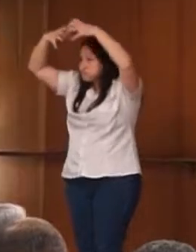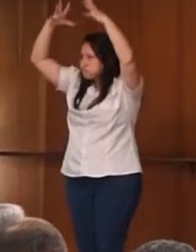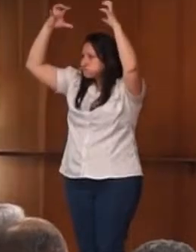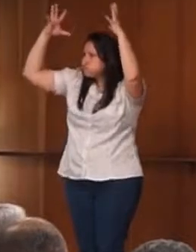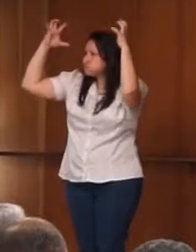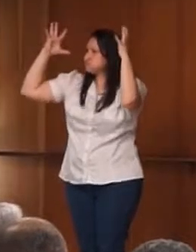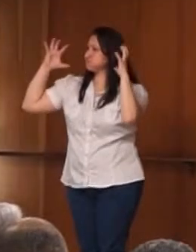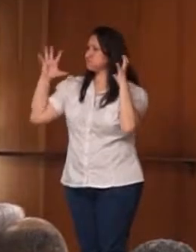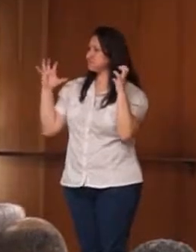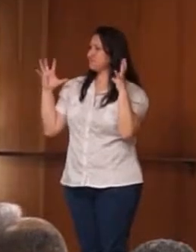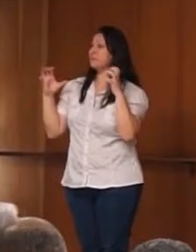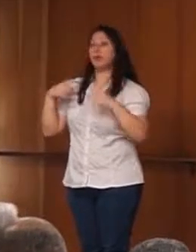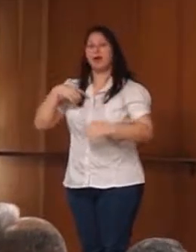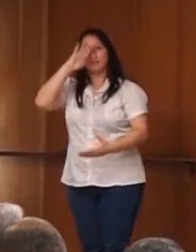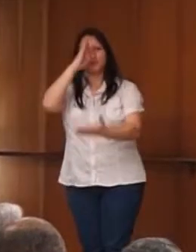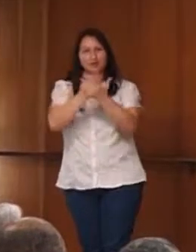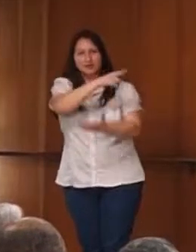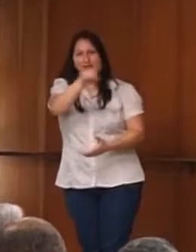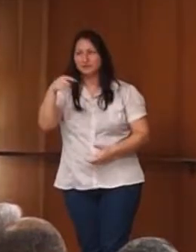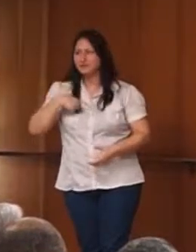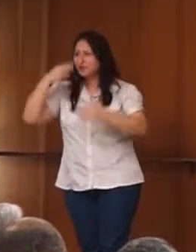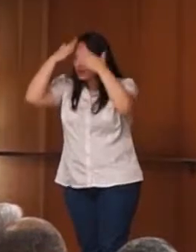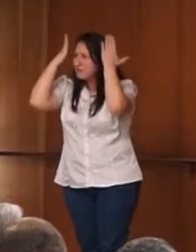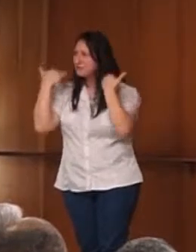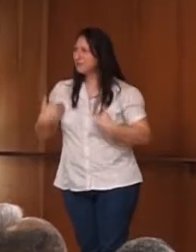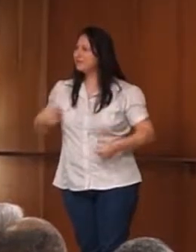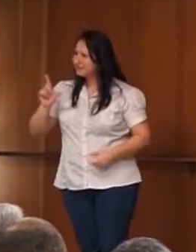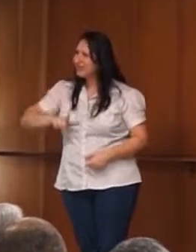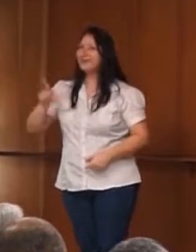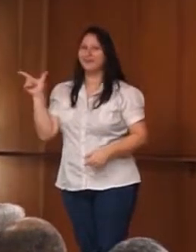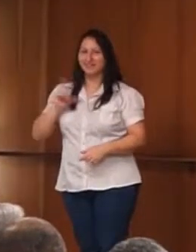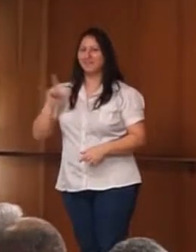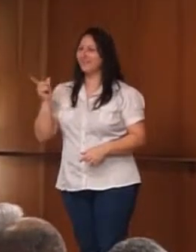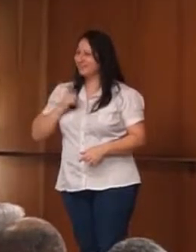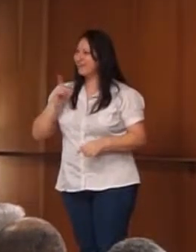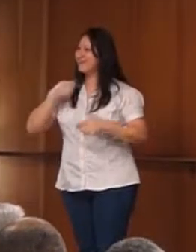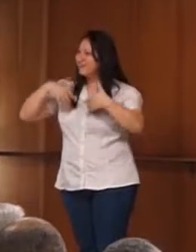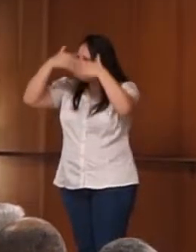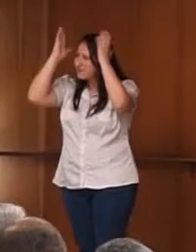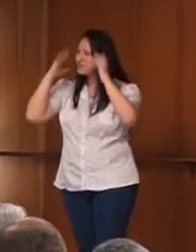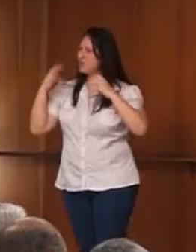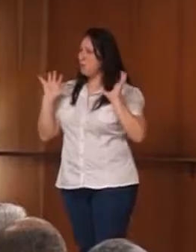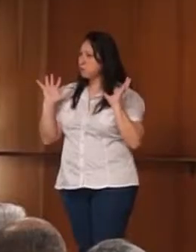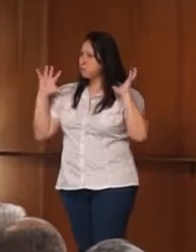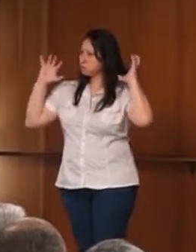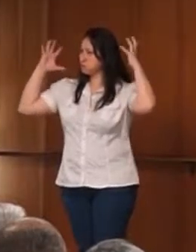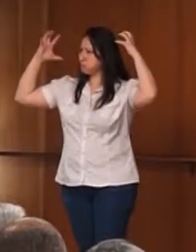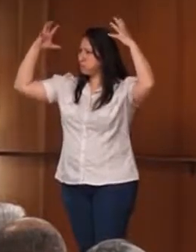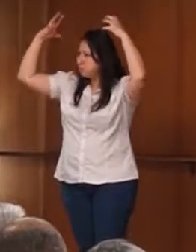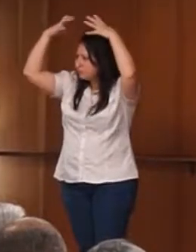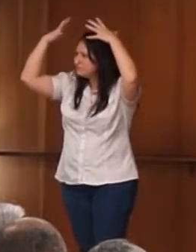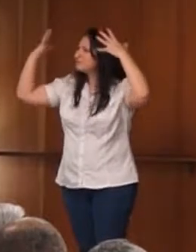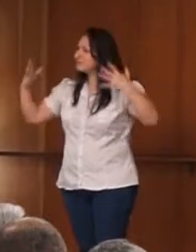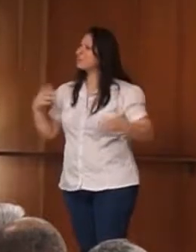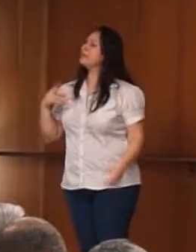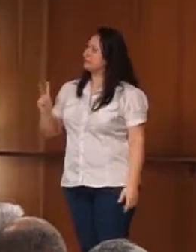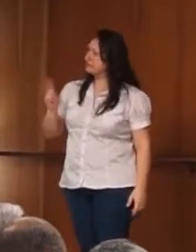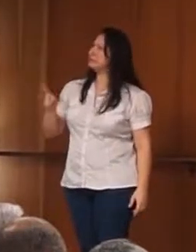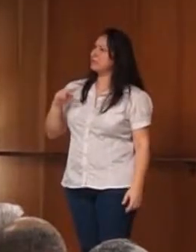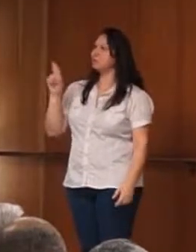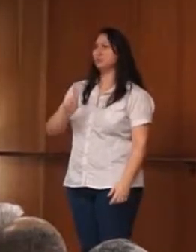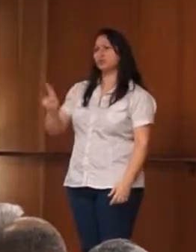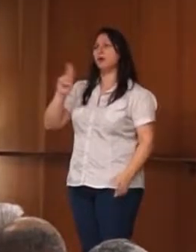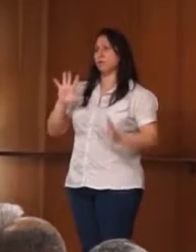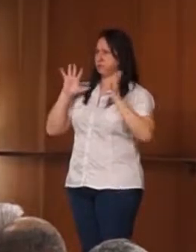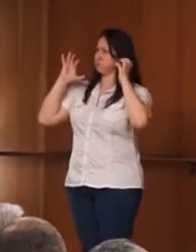Eu tinha. Tem gente que não acredita, mas eu usava um Black... Eu sempre usei Black Power. e adorava usar